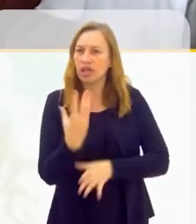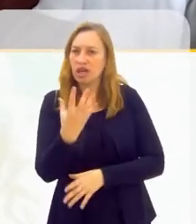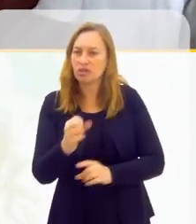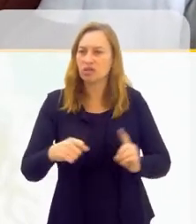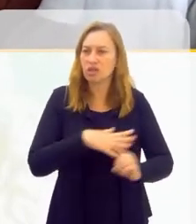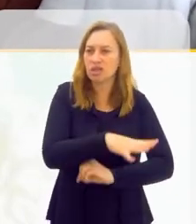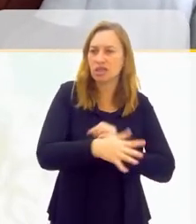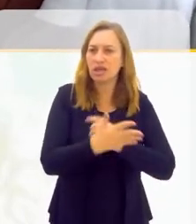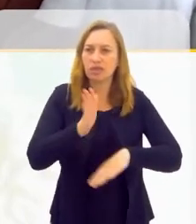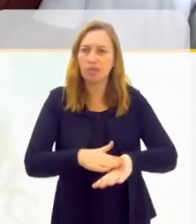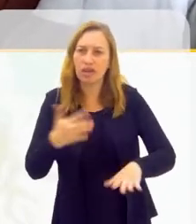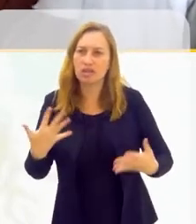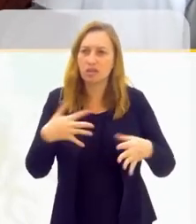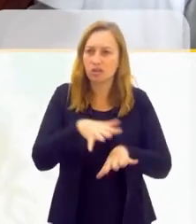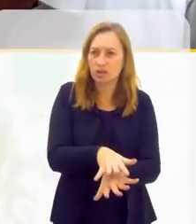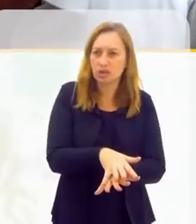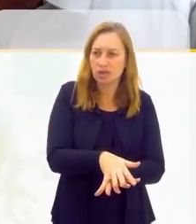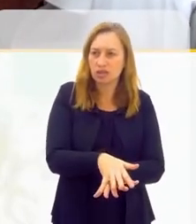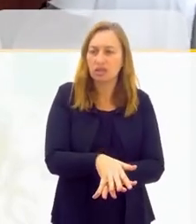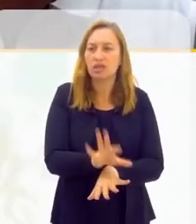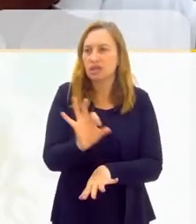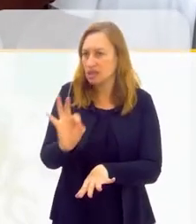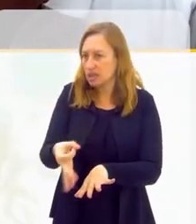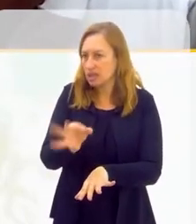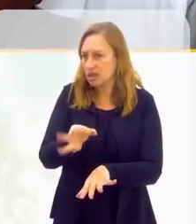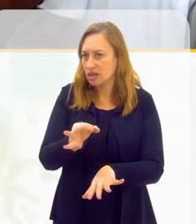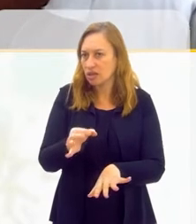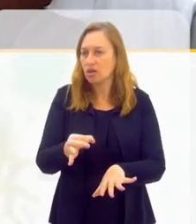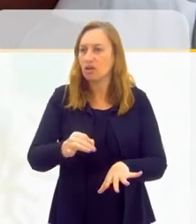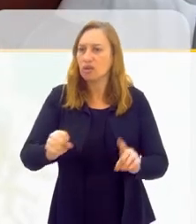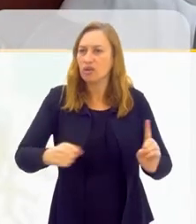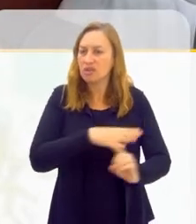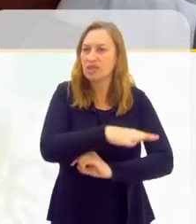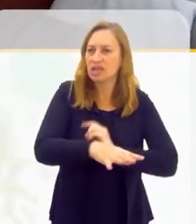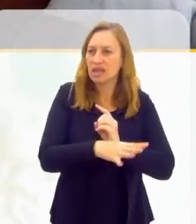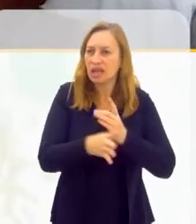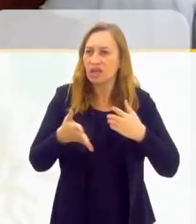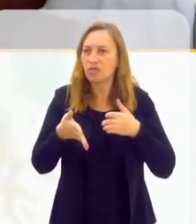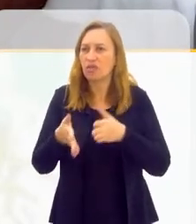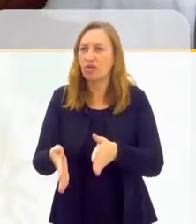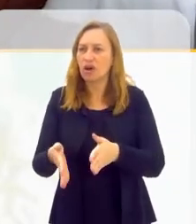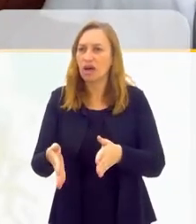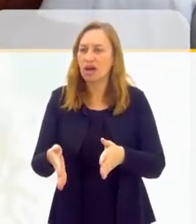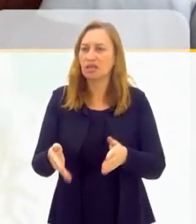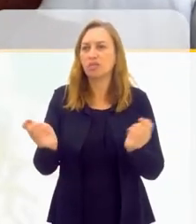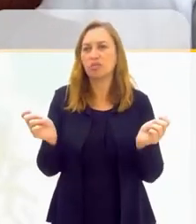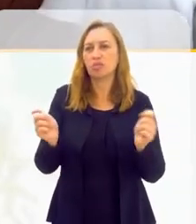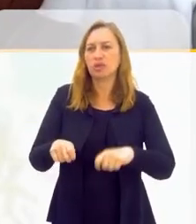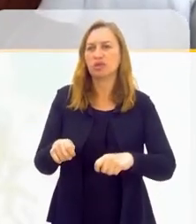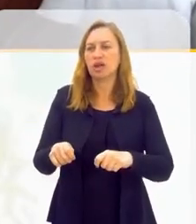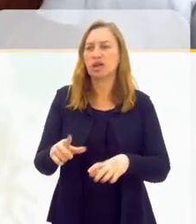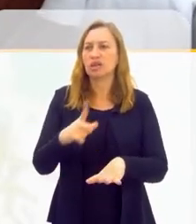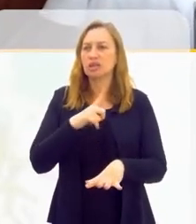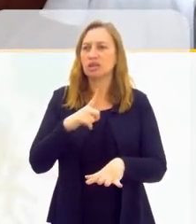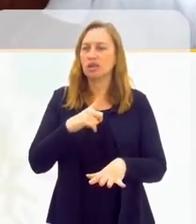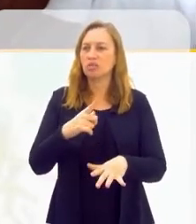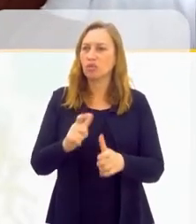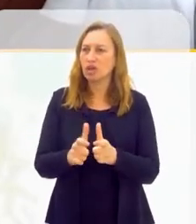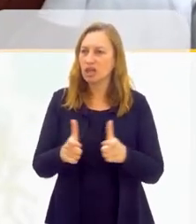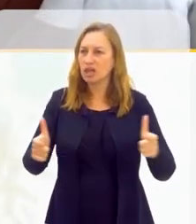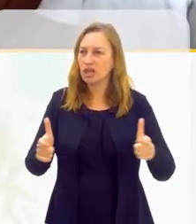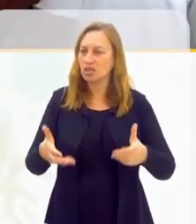construção de uma sociedade mais inclusiva, para Exatamente. A construção de uma sociedade mais virada para a possibilidade de nós termos uma